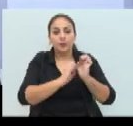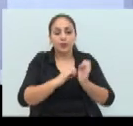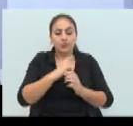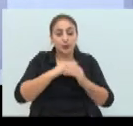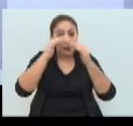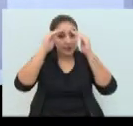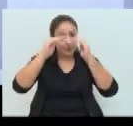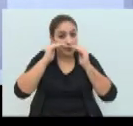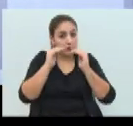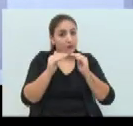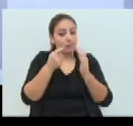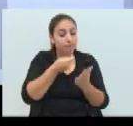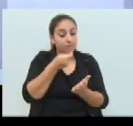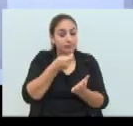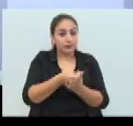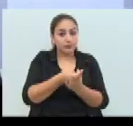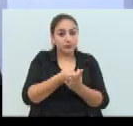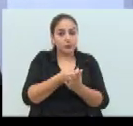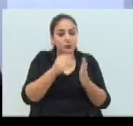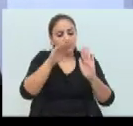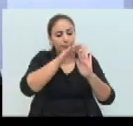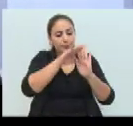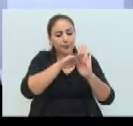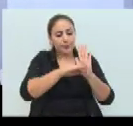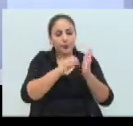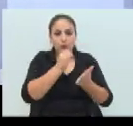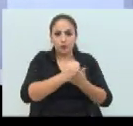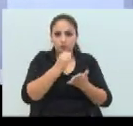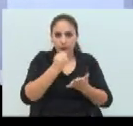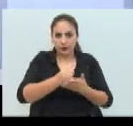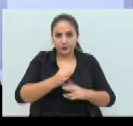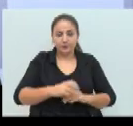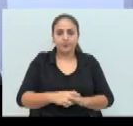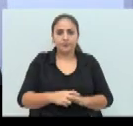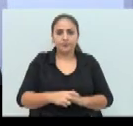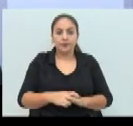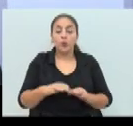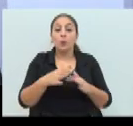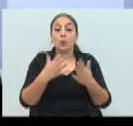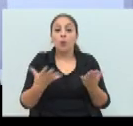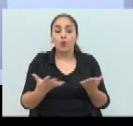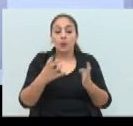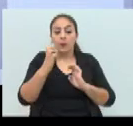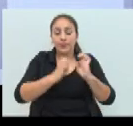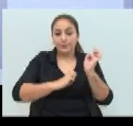empresas que cumpriram rigorosamente os itens do contrato, quais foram